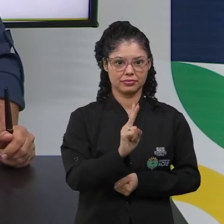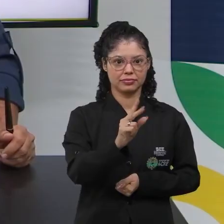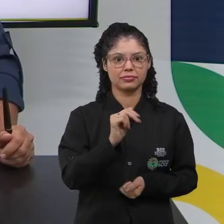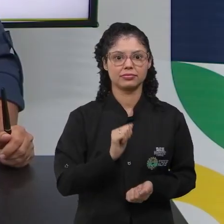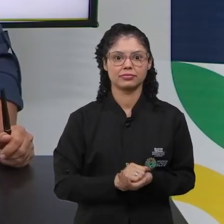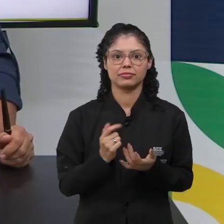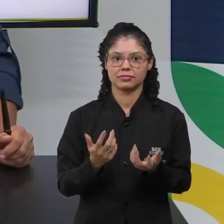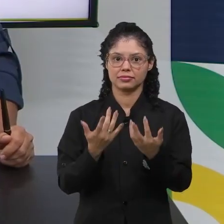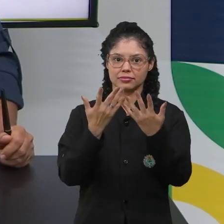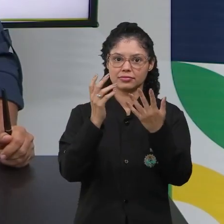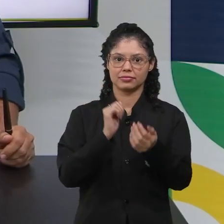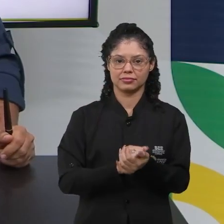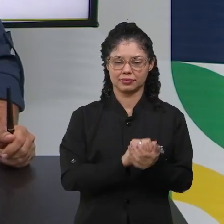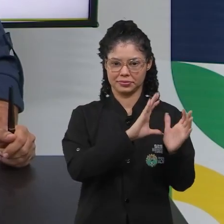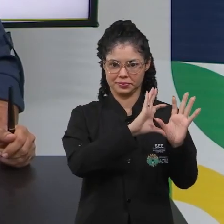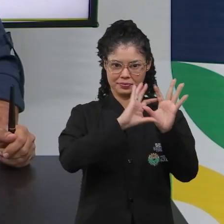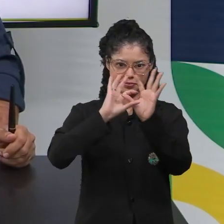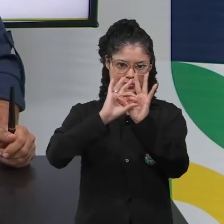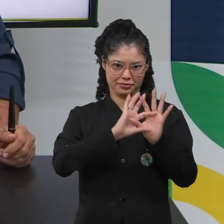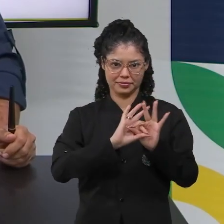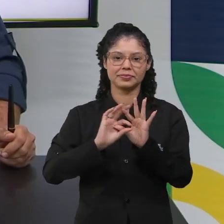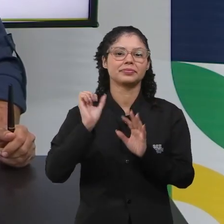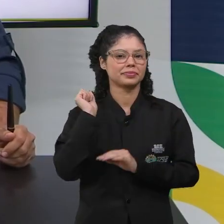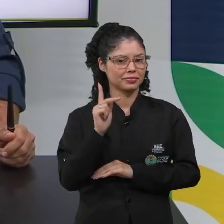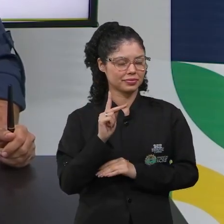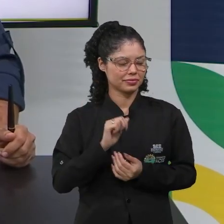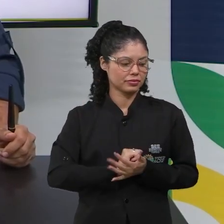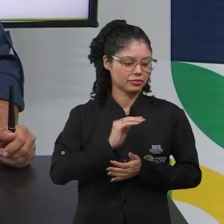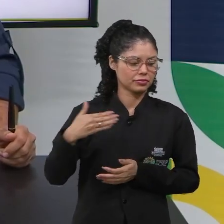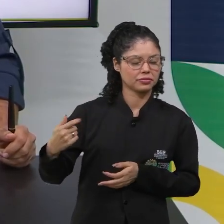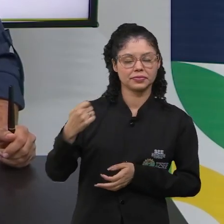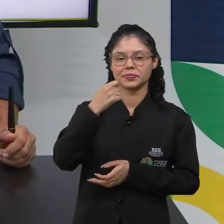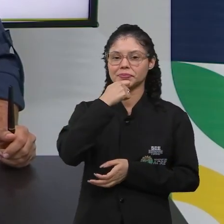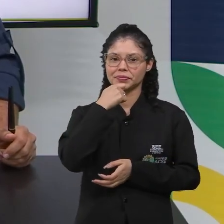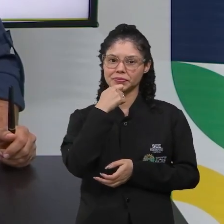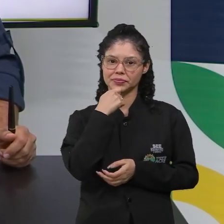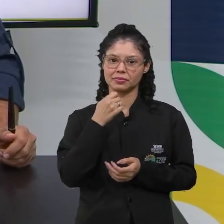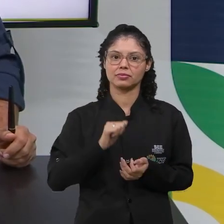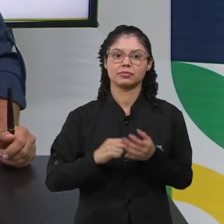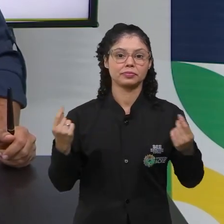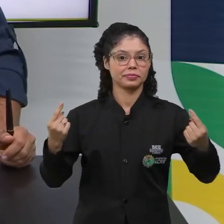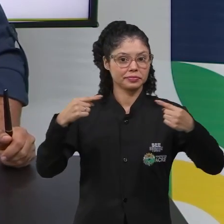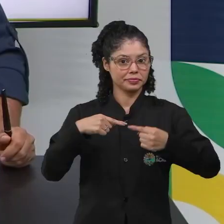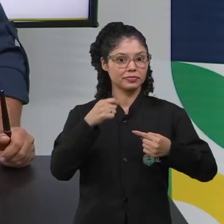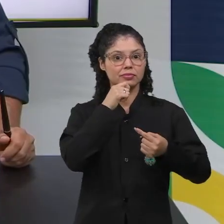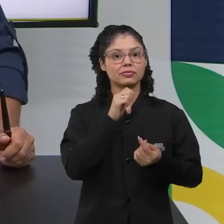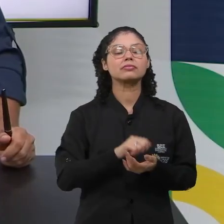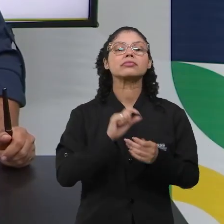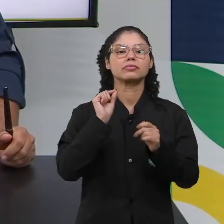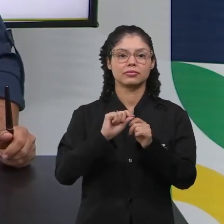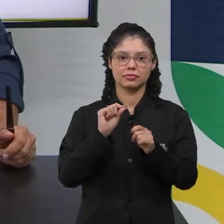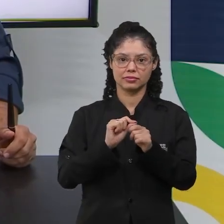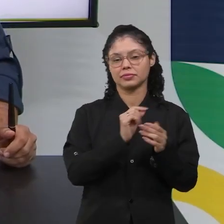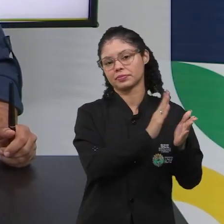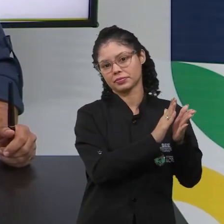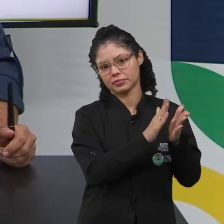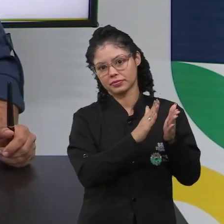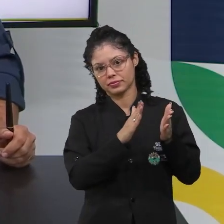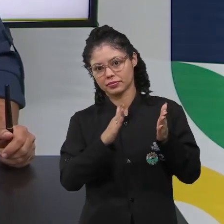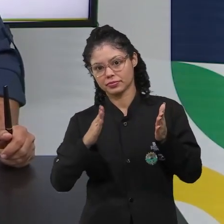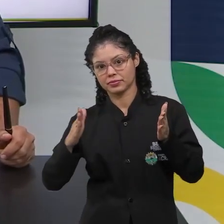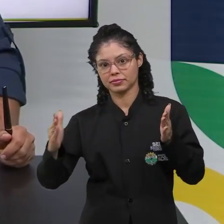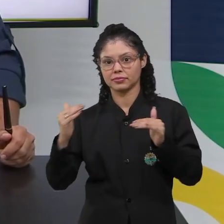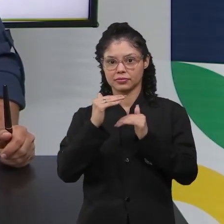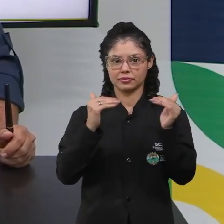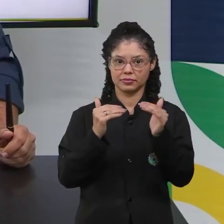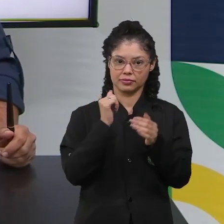porque a chama olímpica jamais apaga. Quando a gente entra em competição, ela faz esse percurso passando por